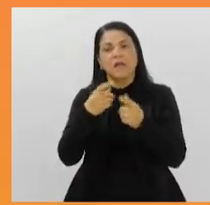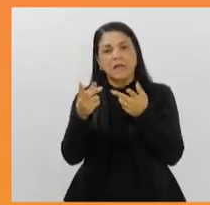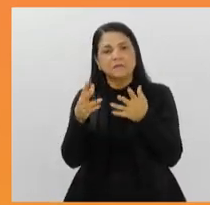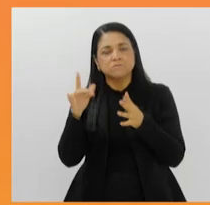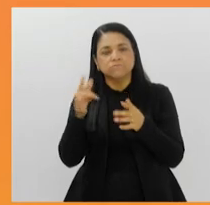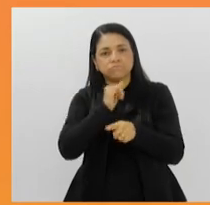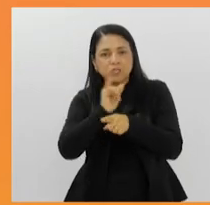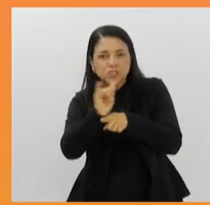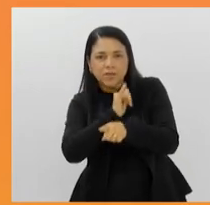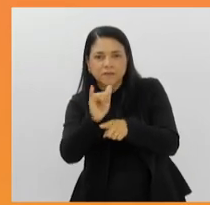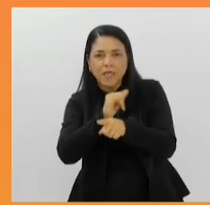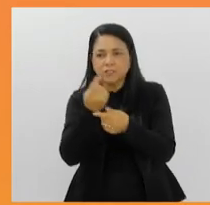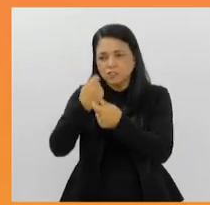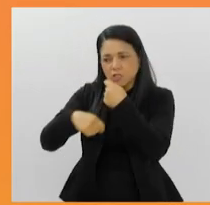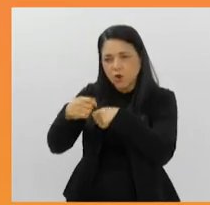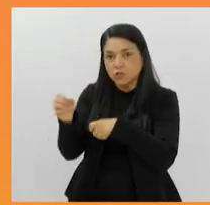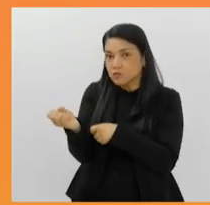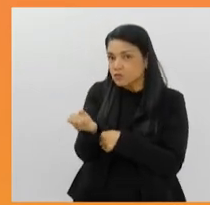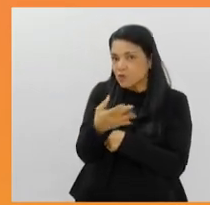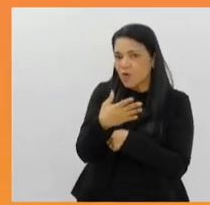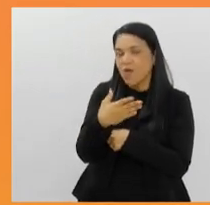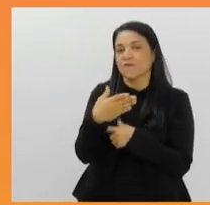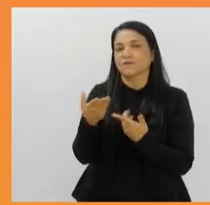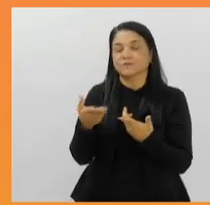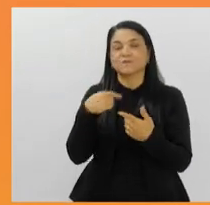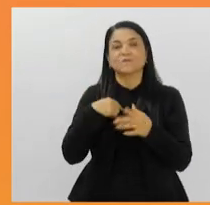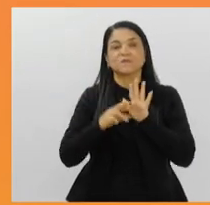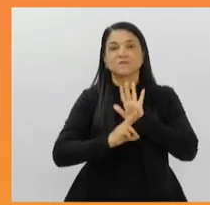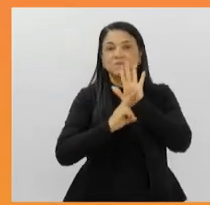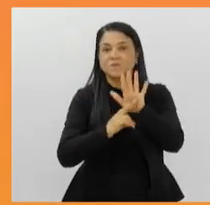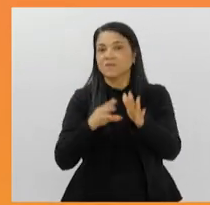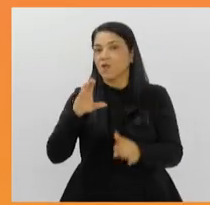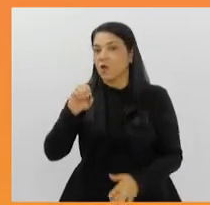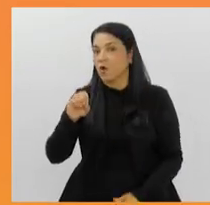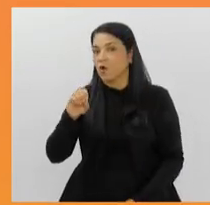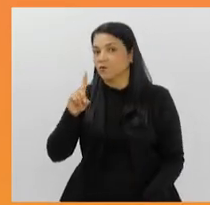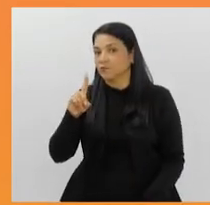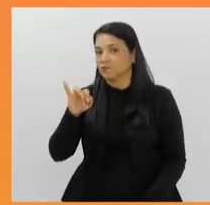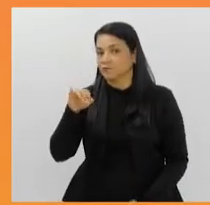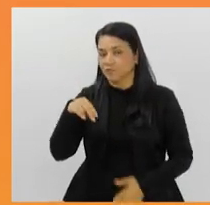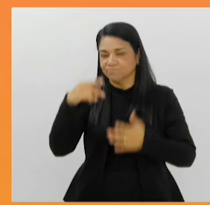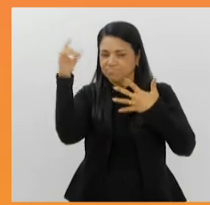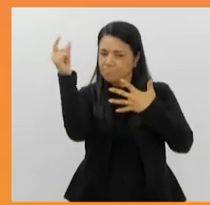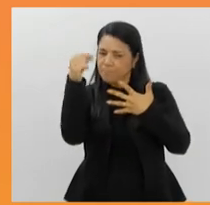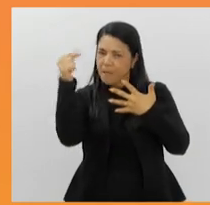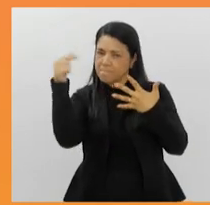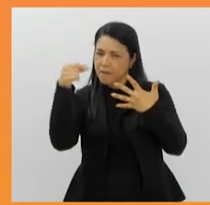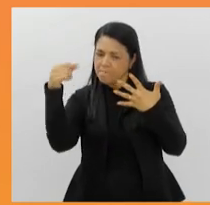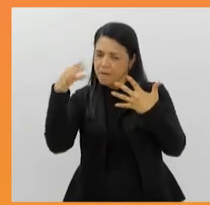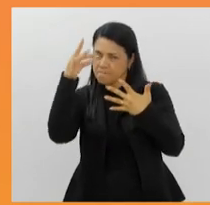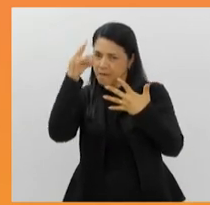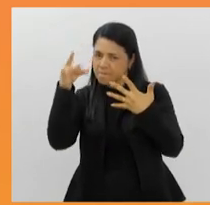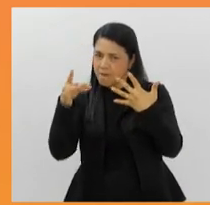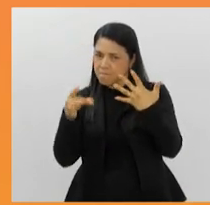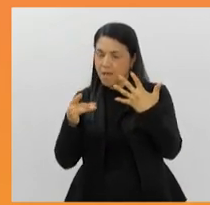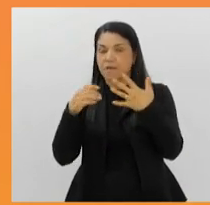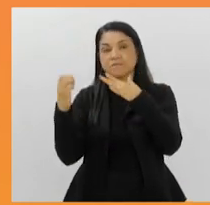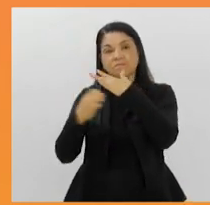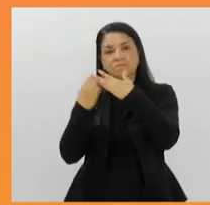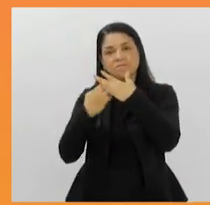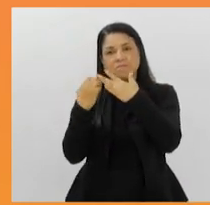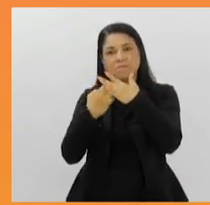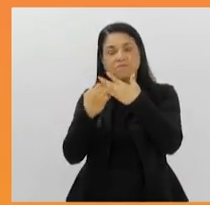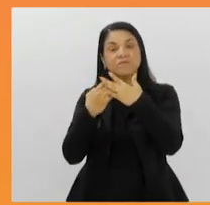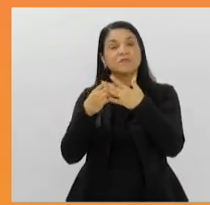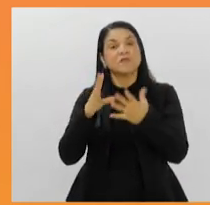novos negócios para o município. Representantes da Codim detalharam alguns projetos da companhia, como a